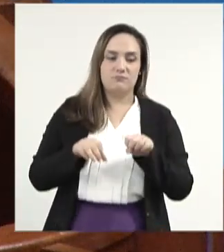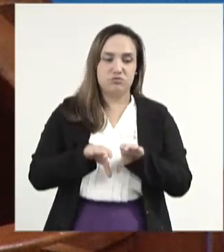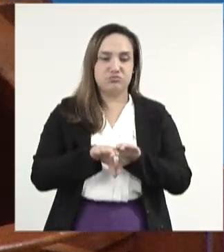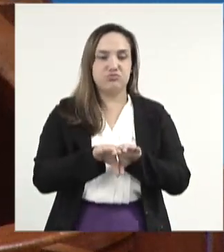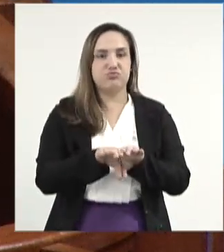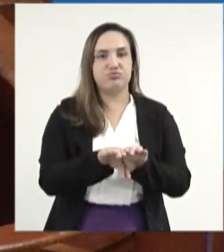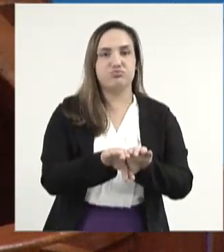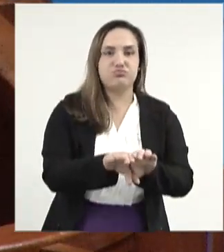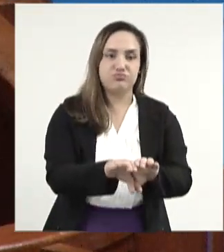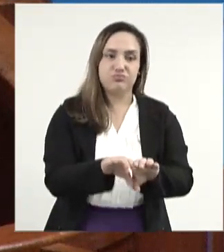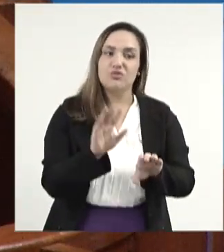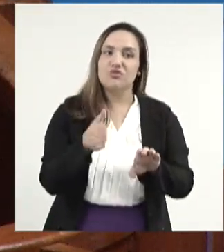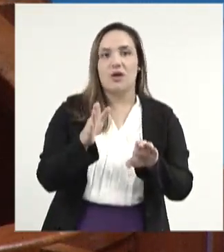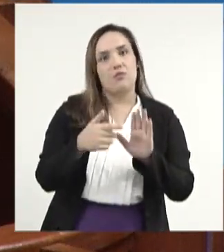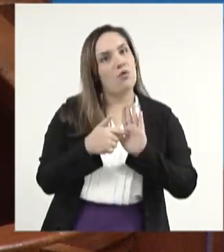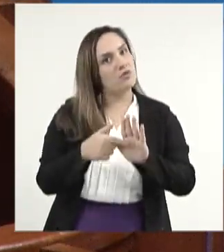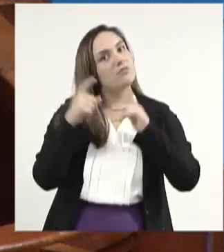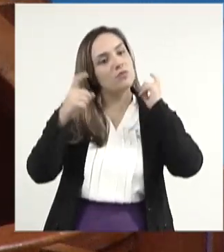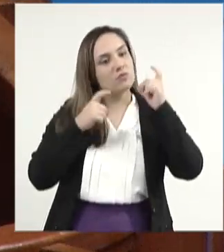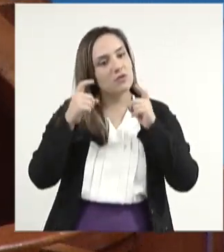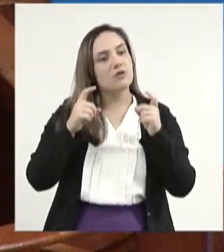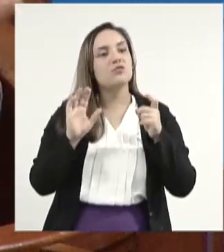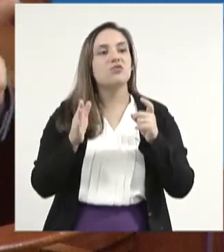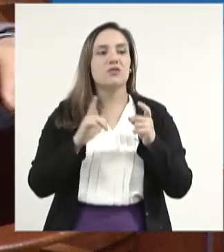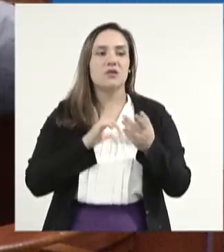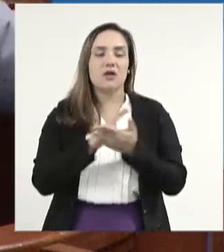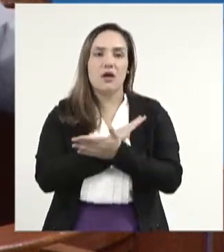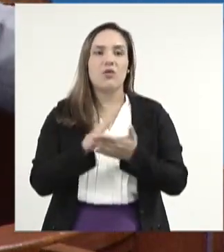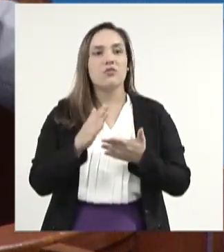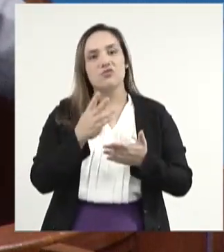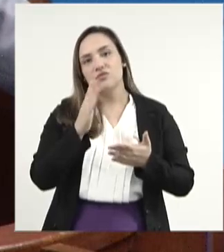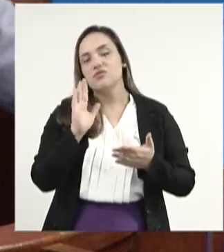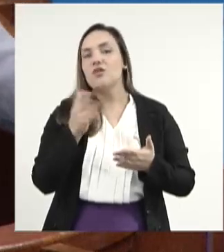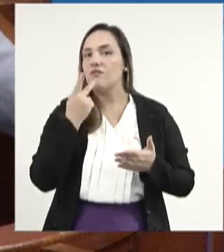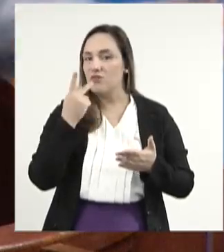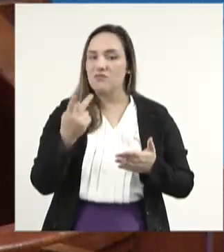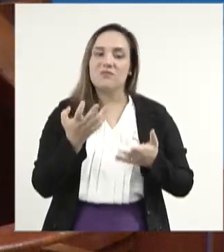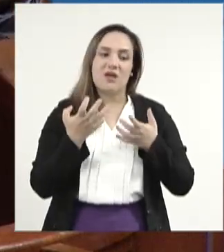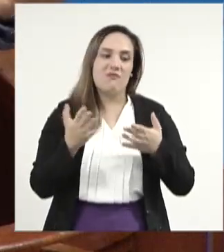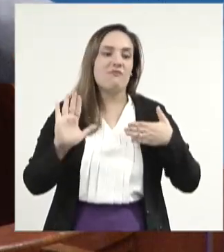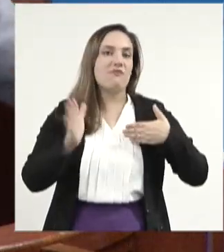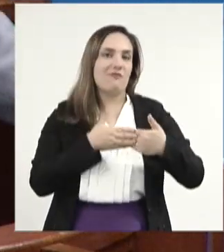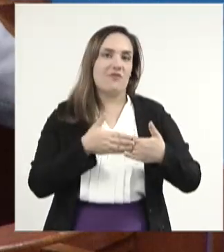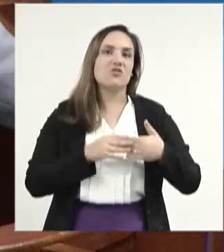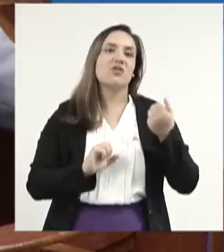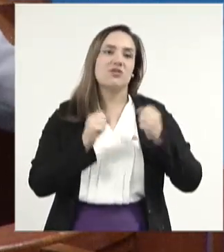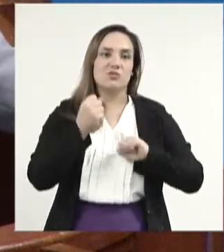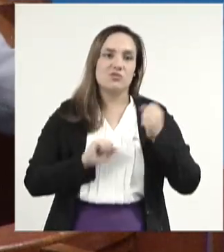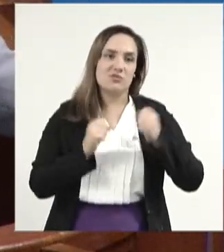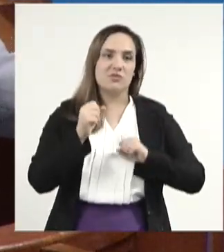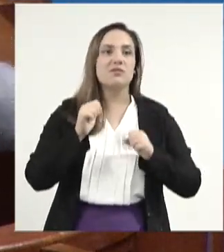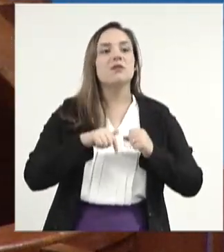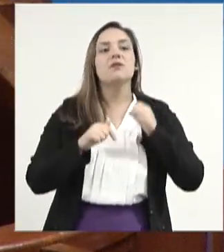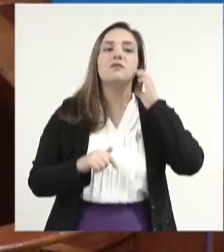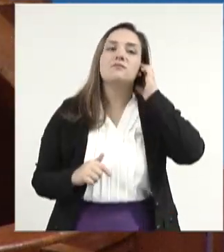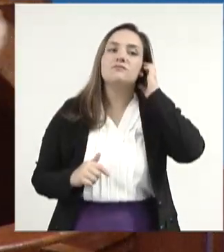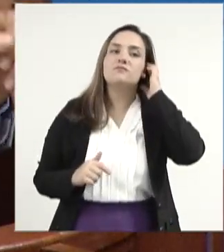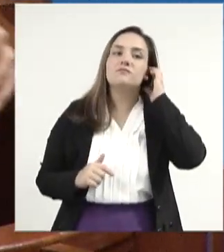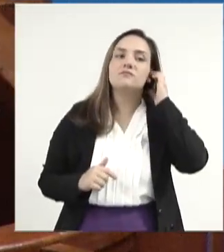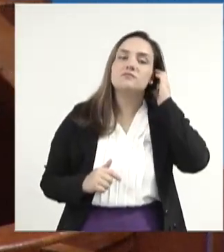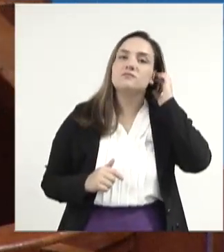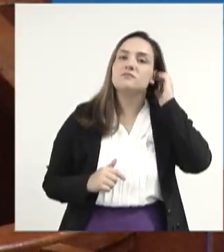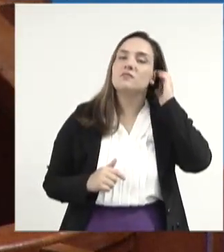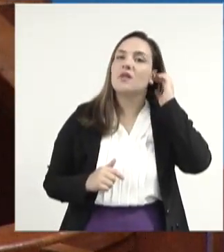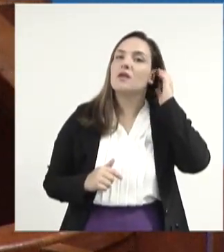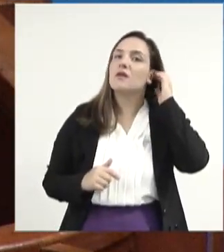manifestam a preocupação, algumas já manifestando o interesse de fechar, as indústrias que são multinacionais, a